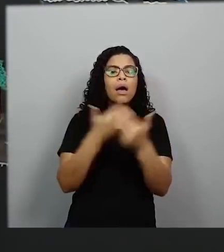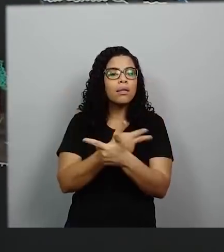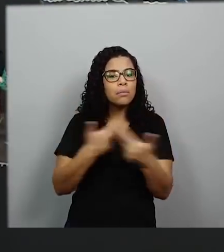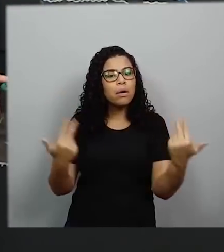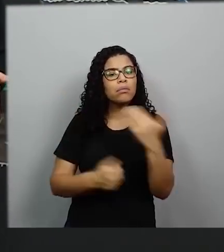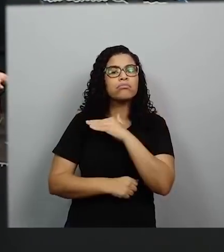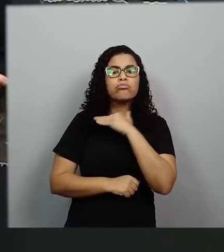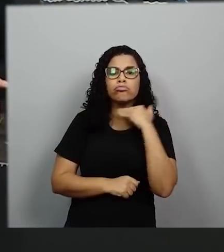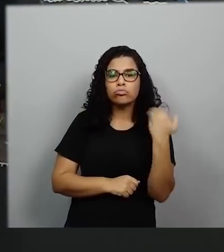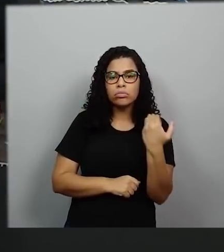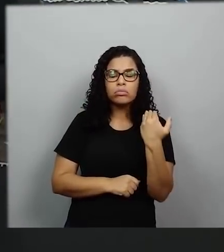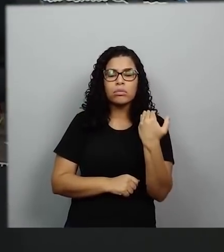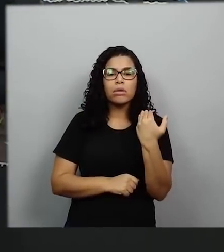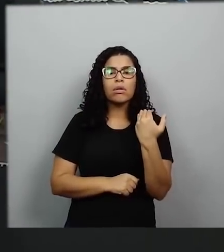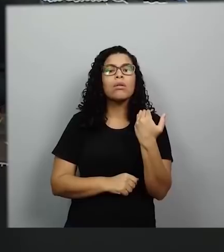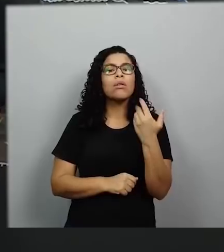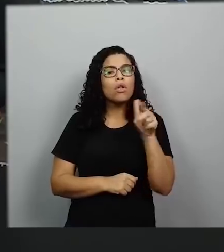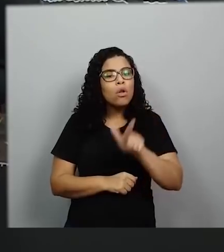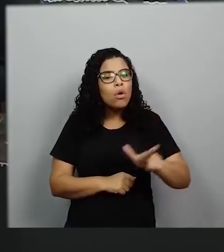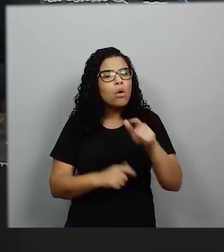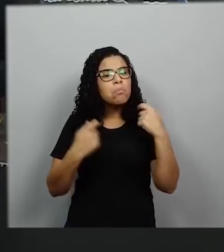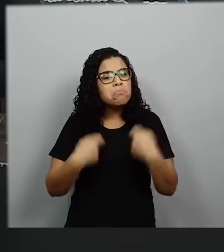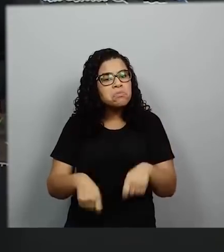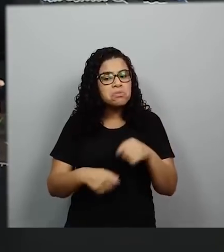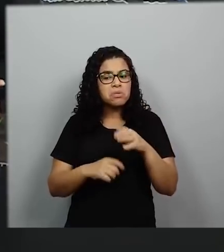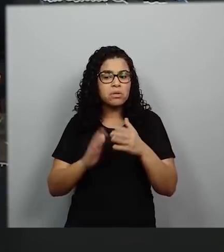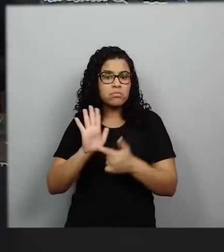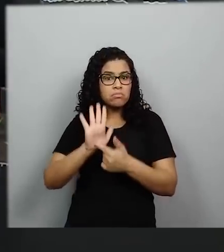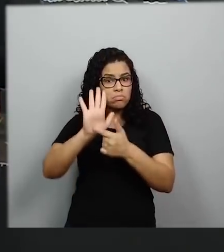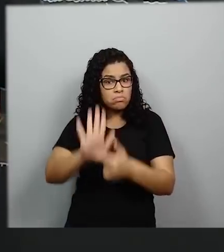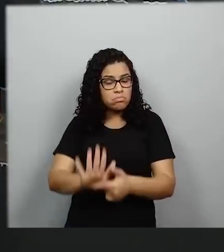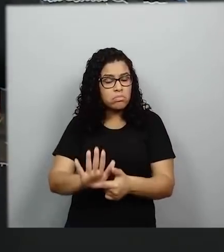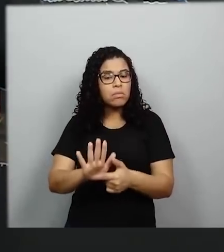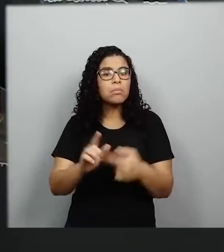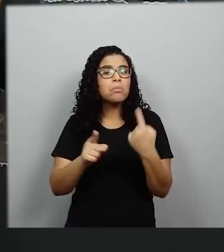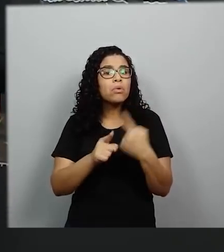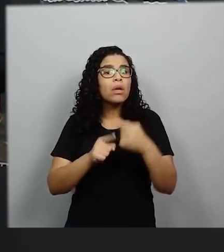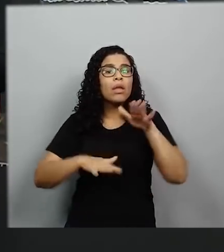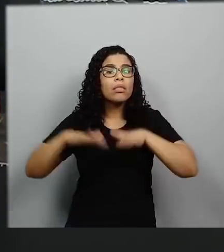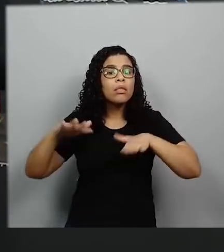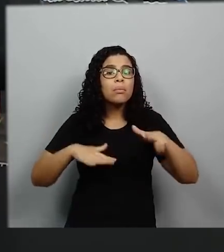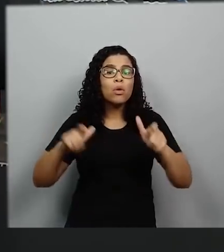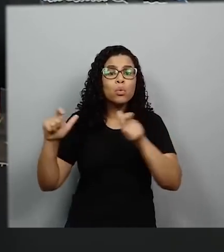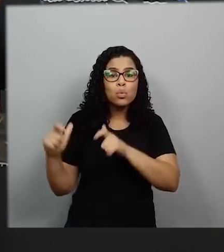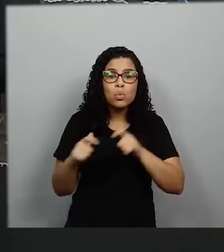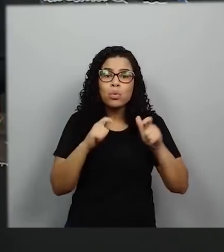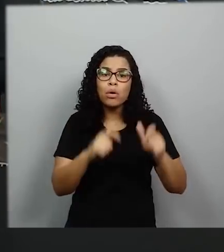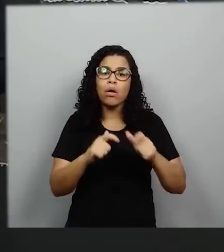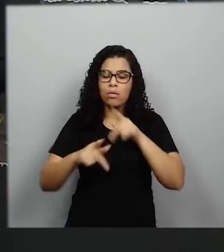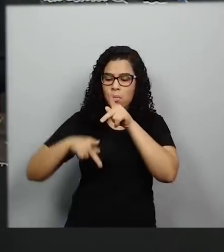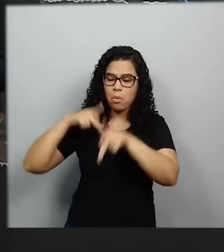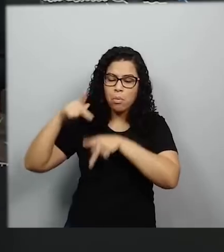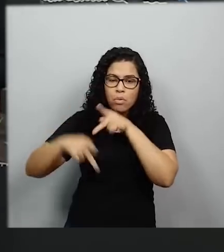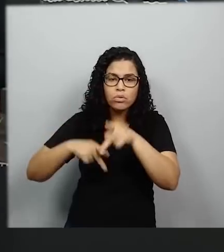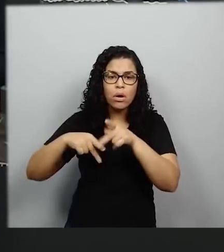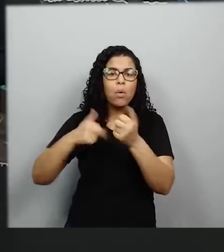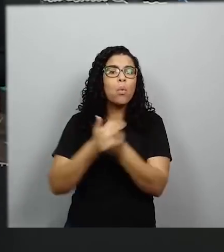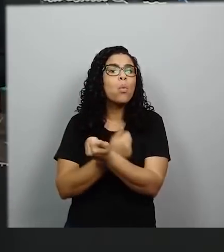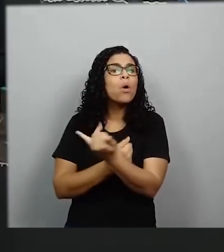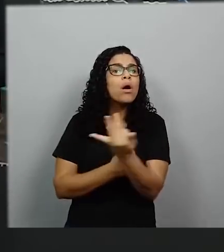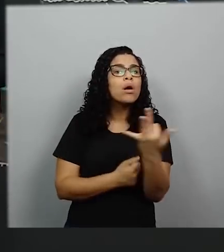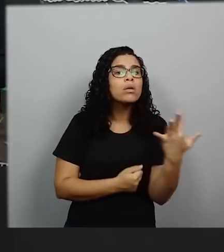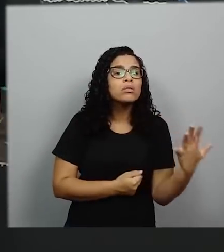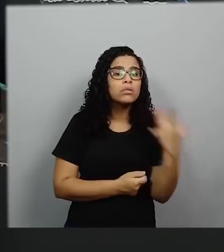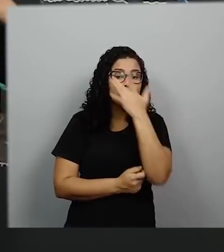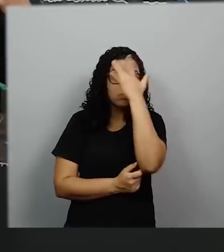destacado, porque dependendo da magnitude disso, da região, da população, da